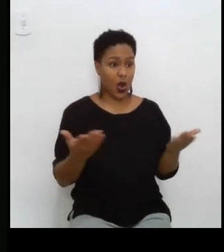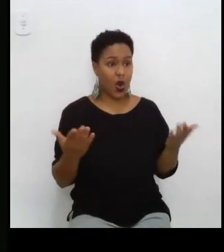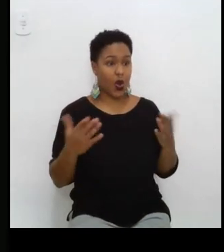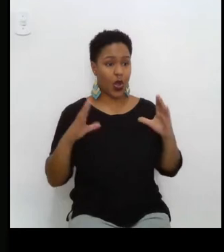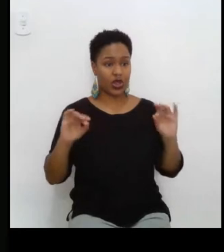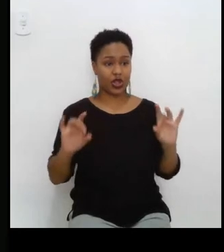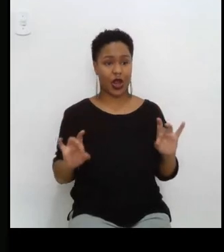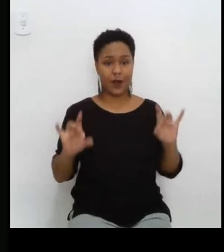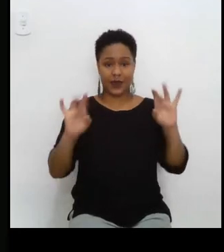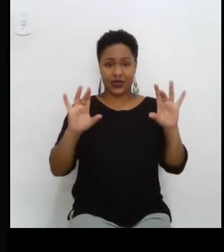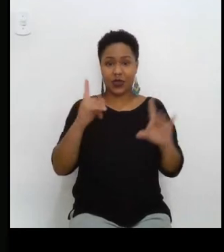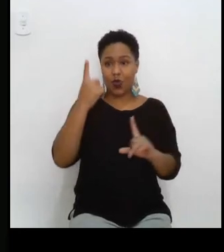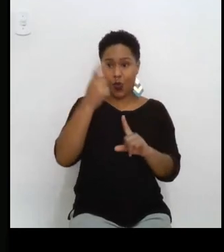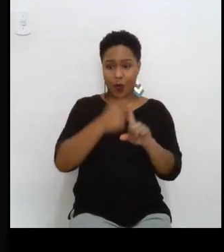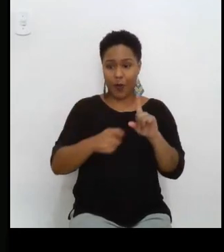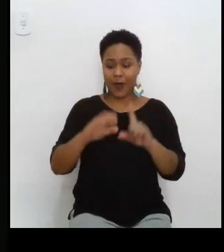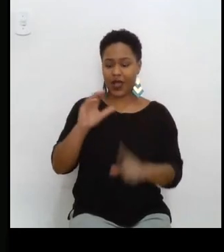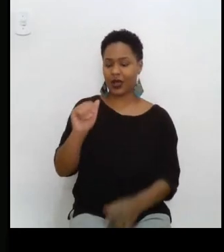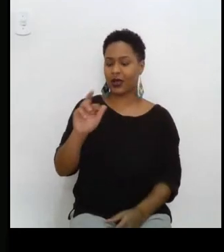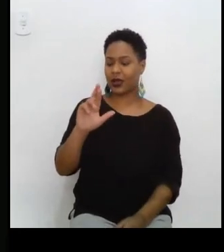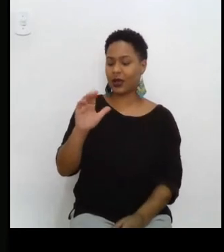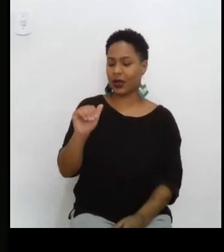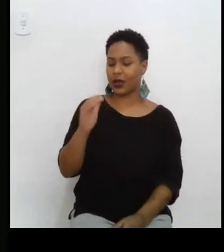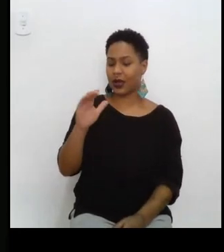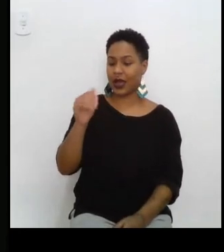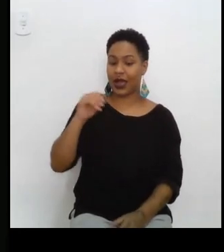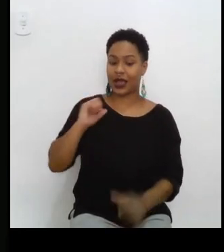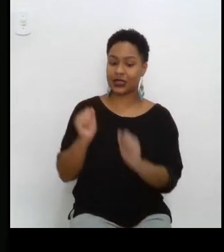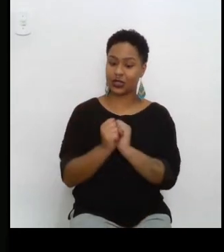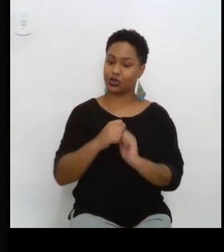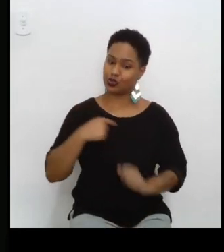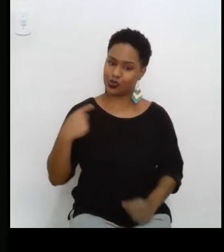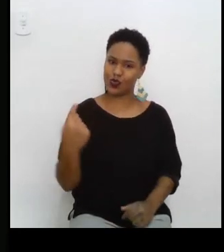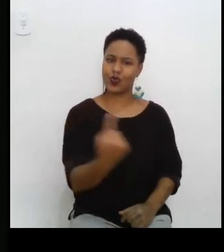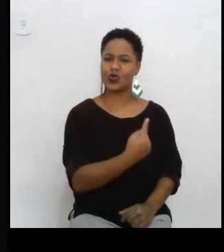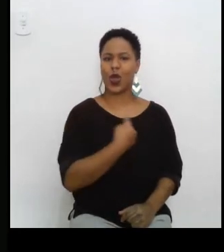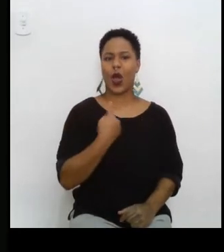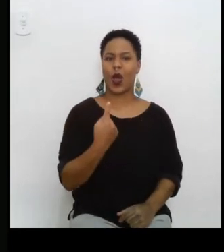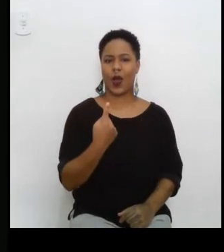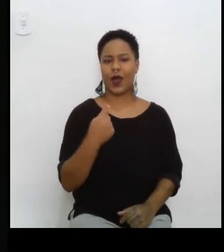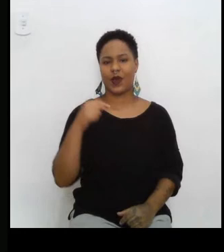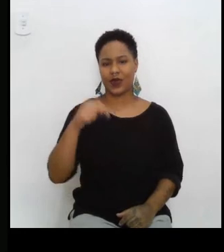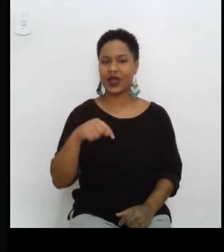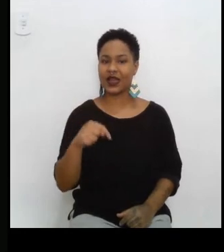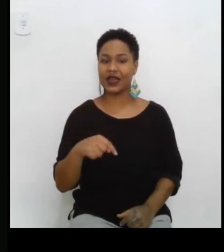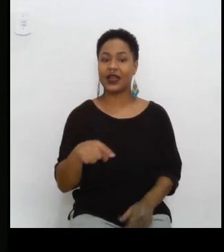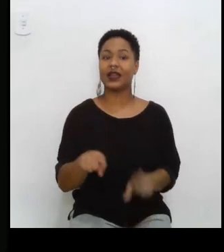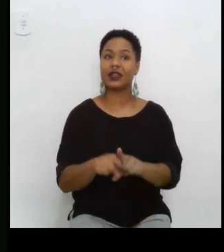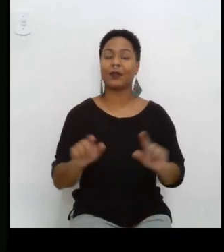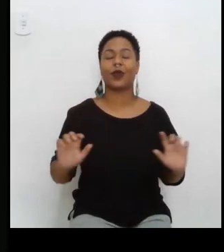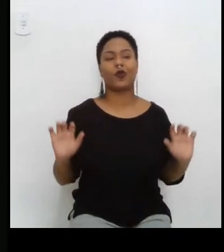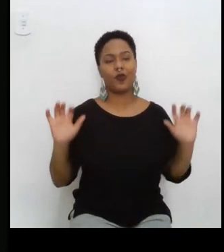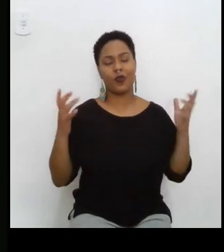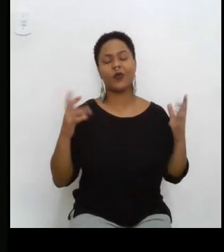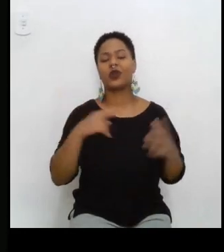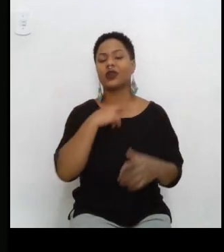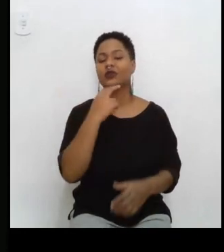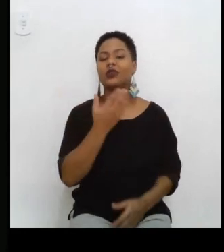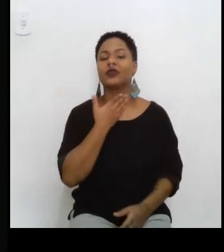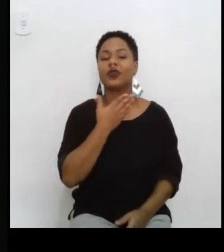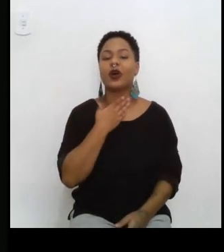um mês que tá a casa tá aqui junto com nós em Aldeia dos sonhos negro e também estamos comemorando a volta de bike ai se eu falo assim